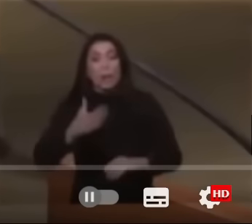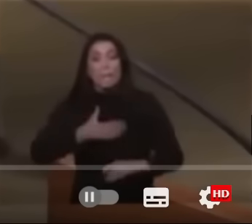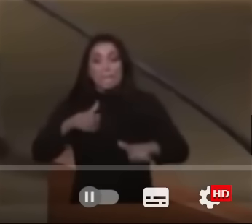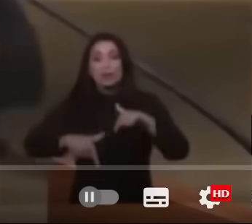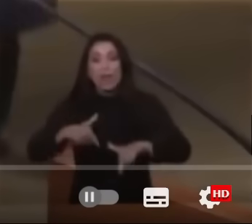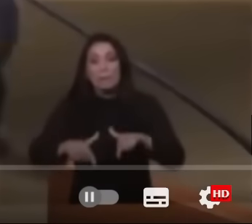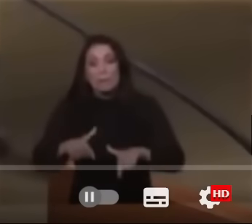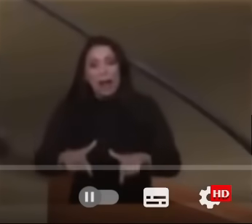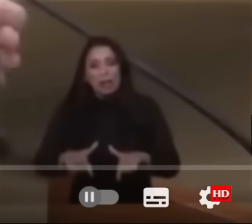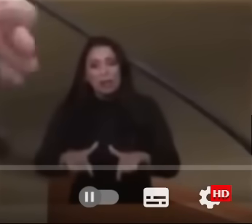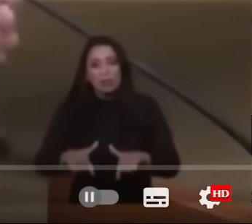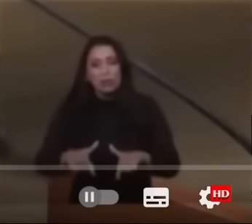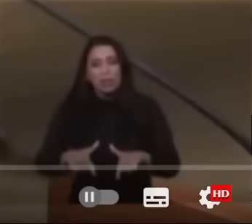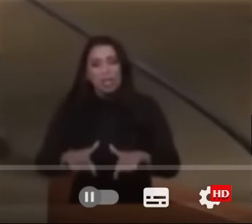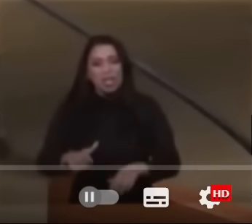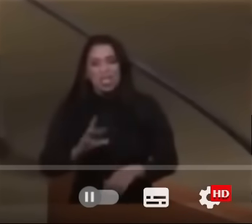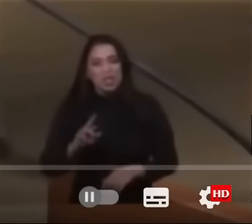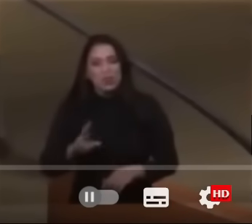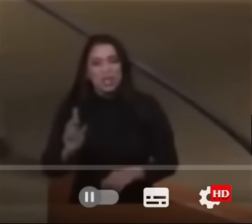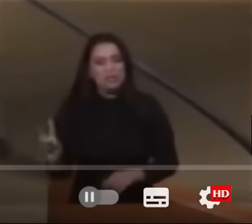meu trabalho, que é